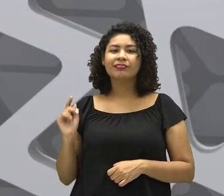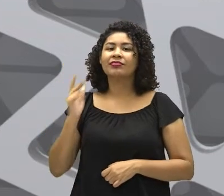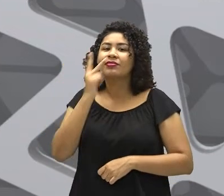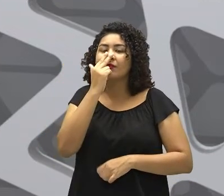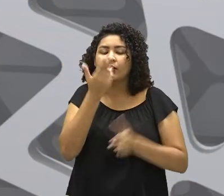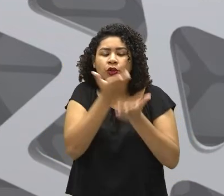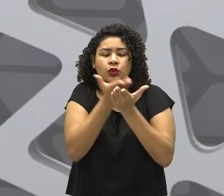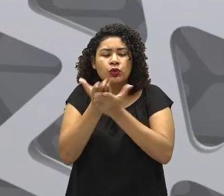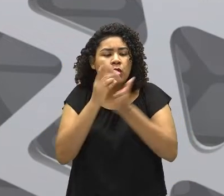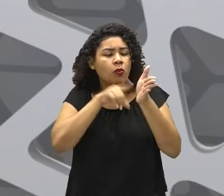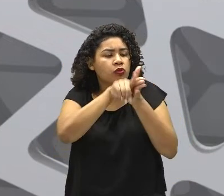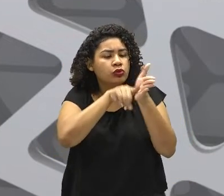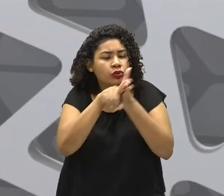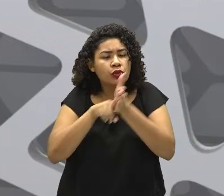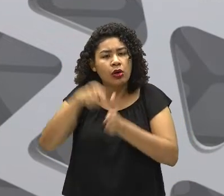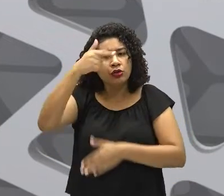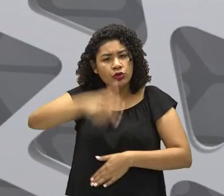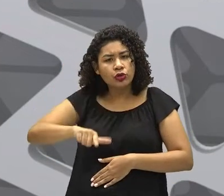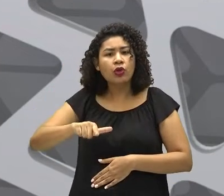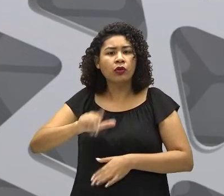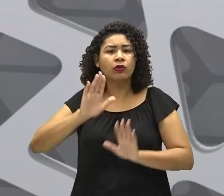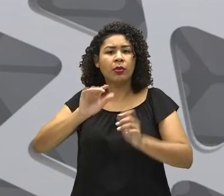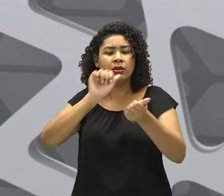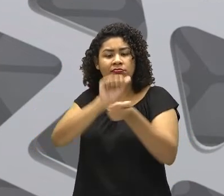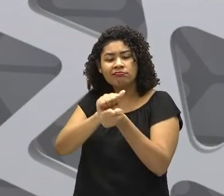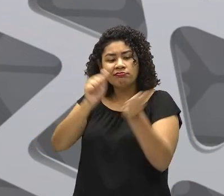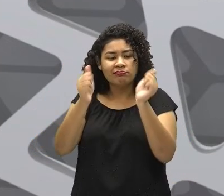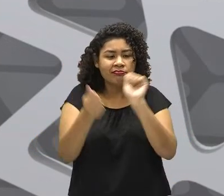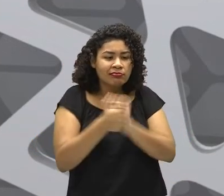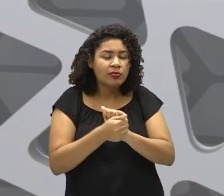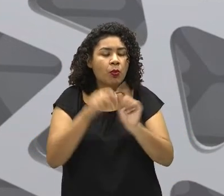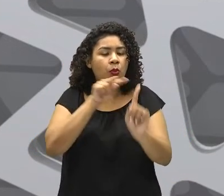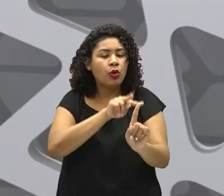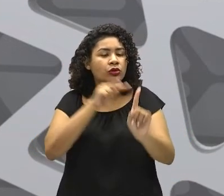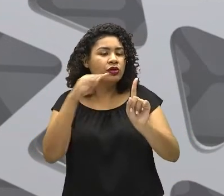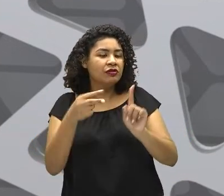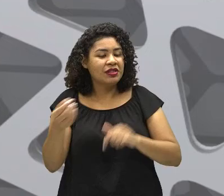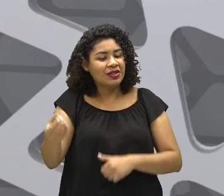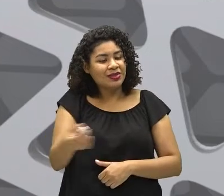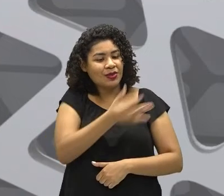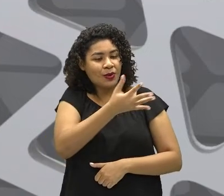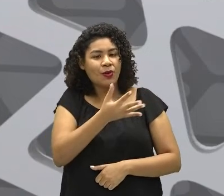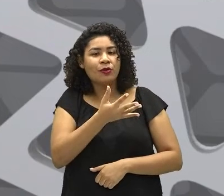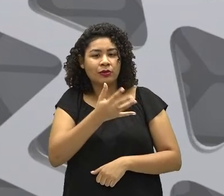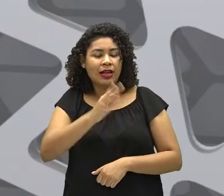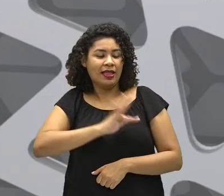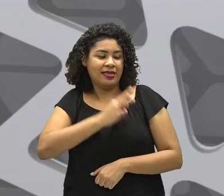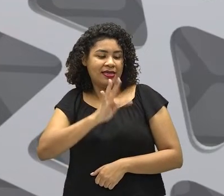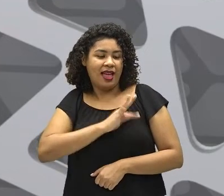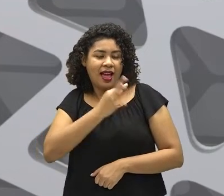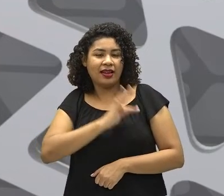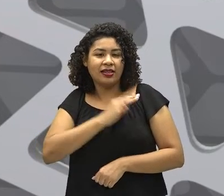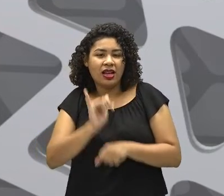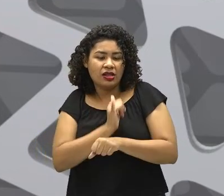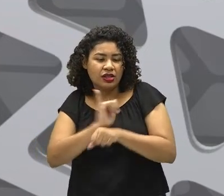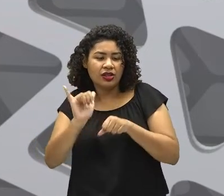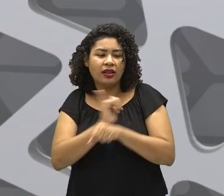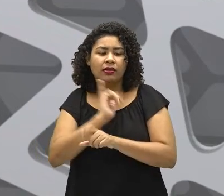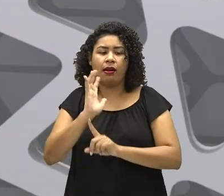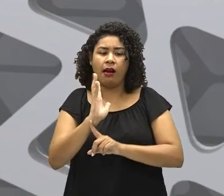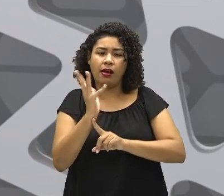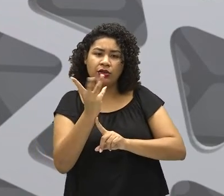revisitadas, né? Mas serão produzidas como uma nova forma de pensar, como novas técnicas de produção